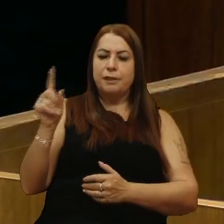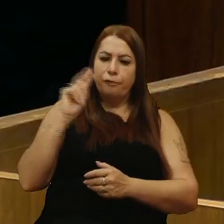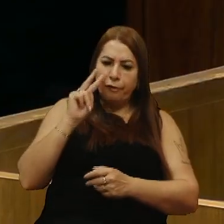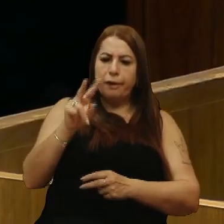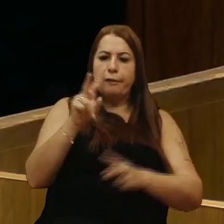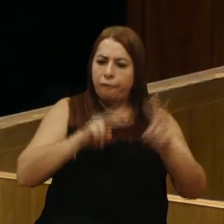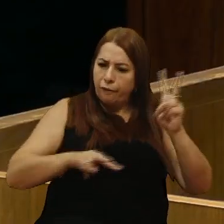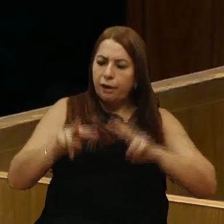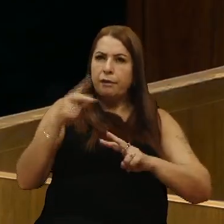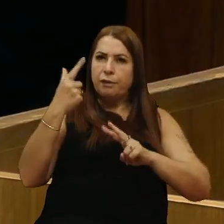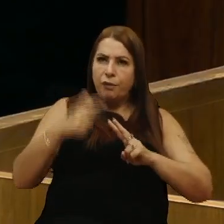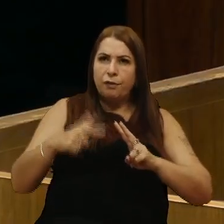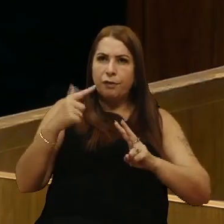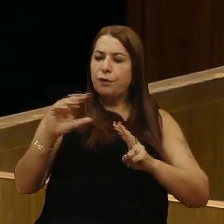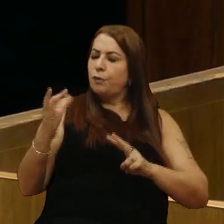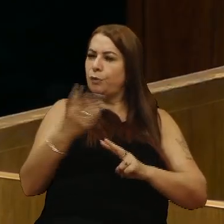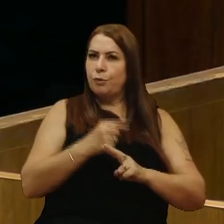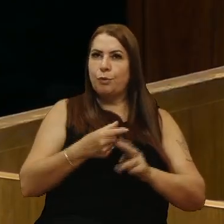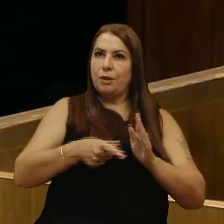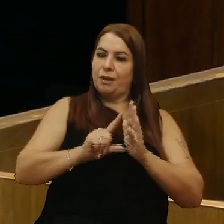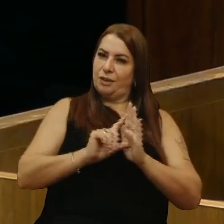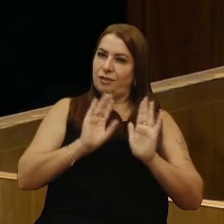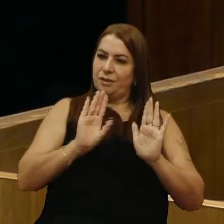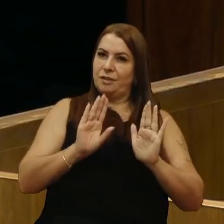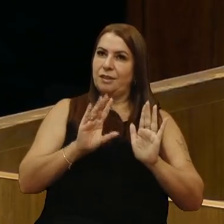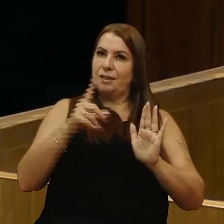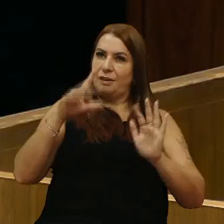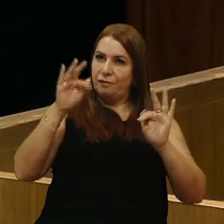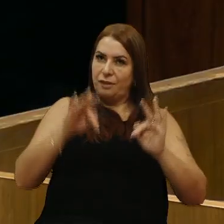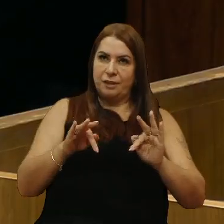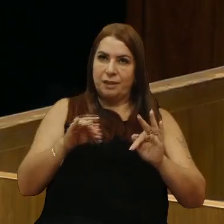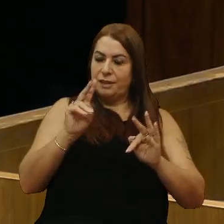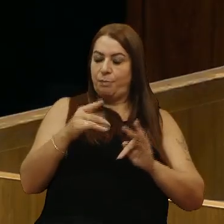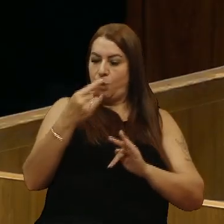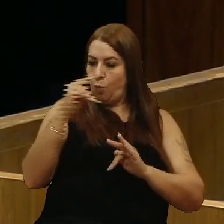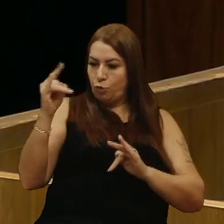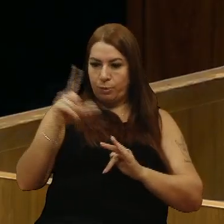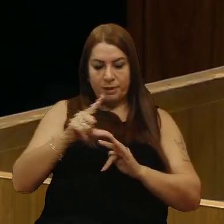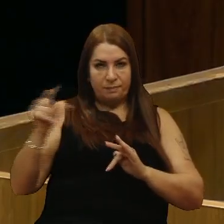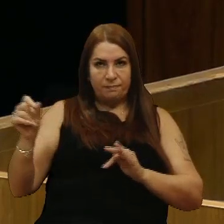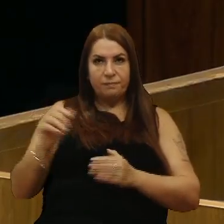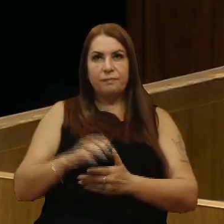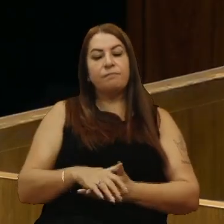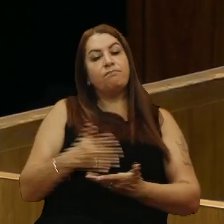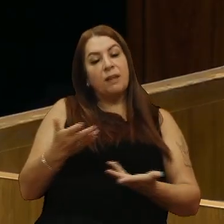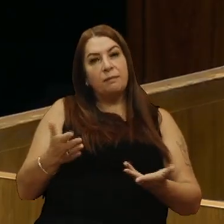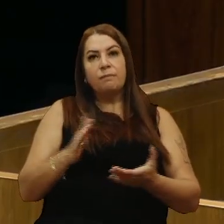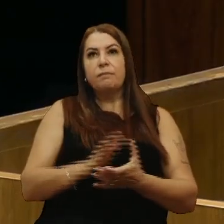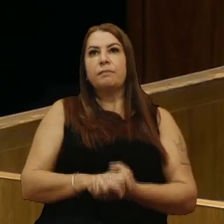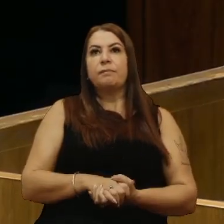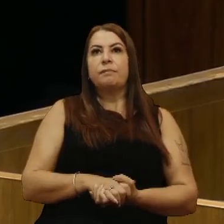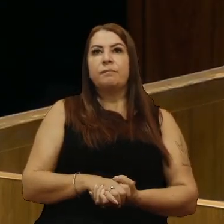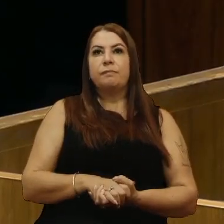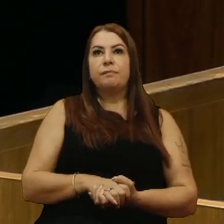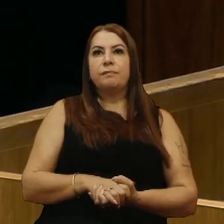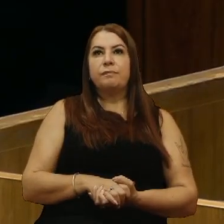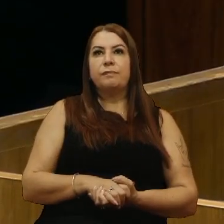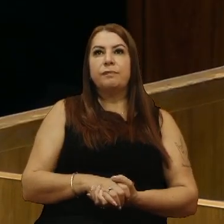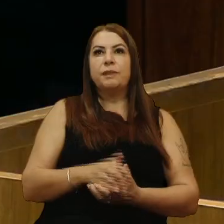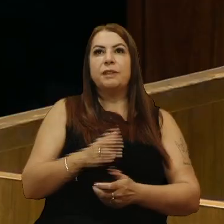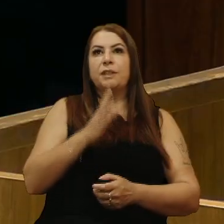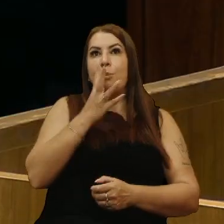revisa todo antes de terminar. Ela sempre é a última que sai. E aí, só que ficou